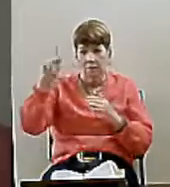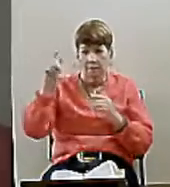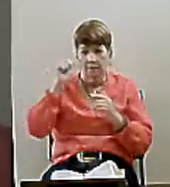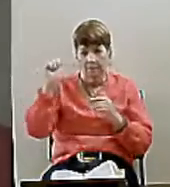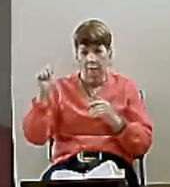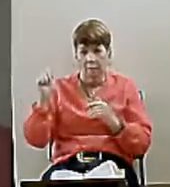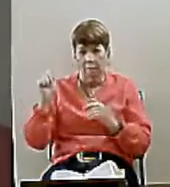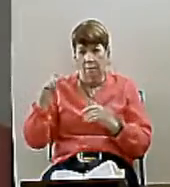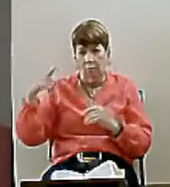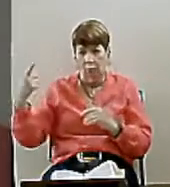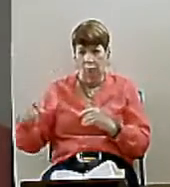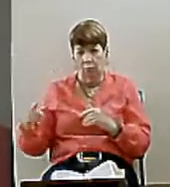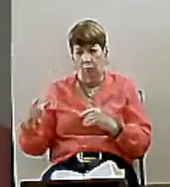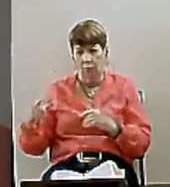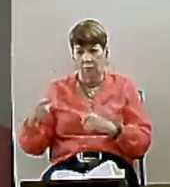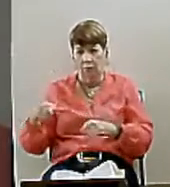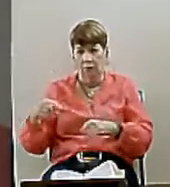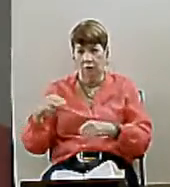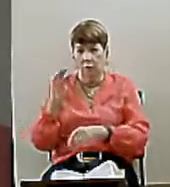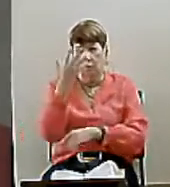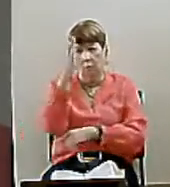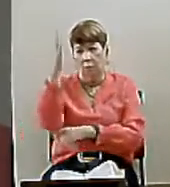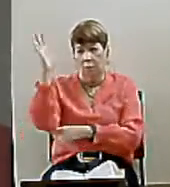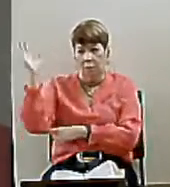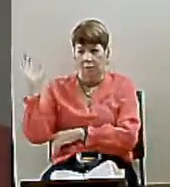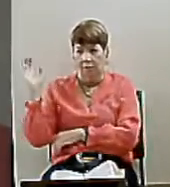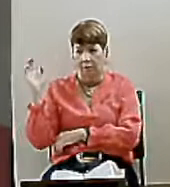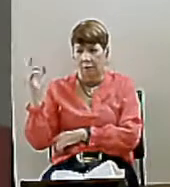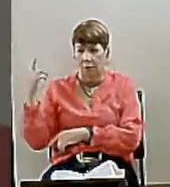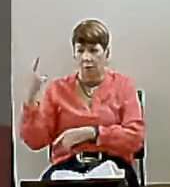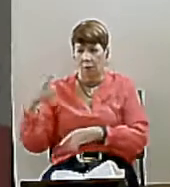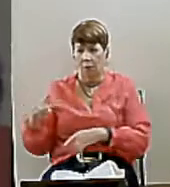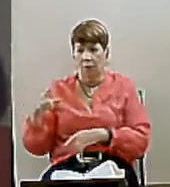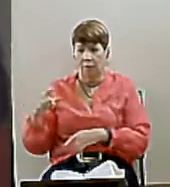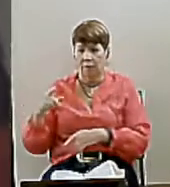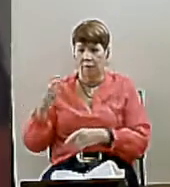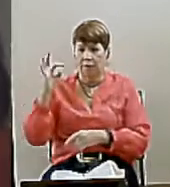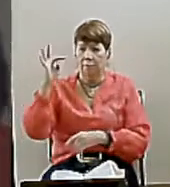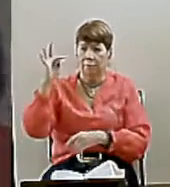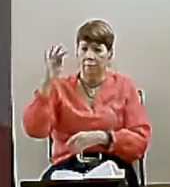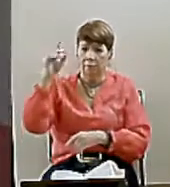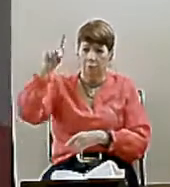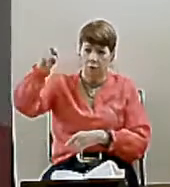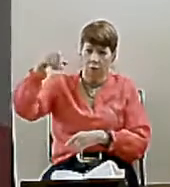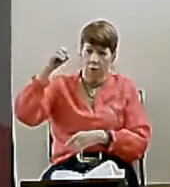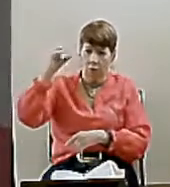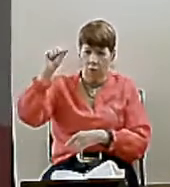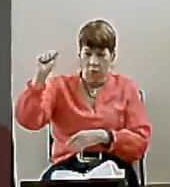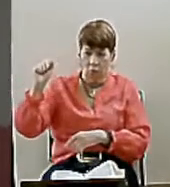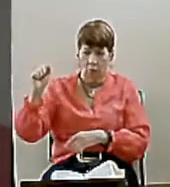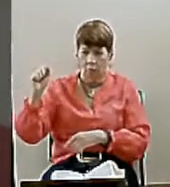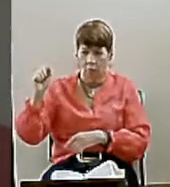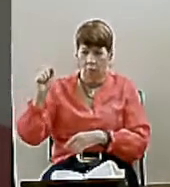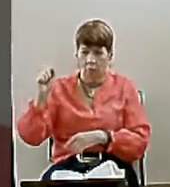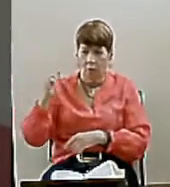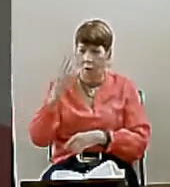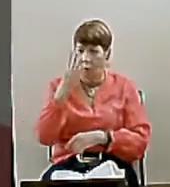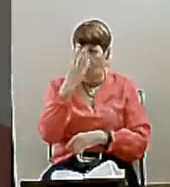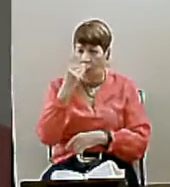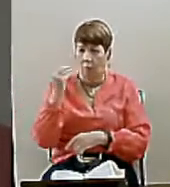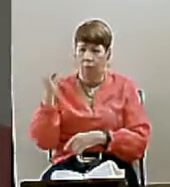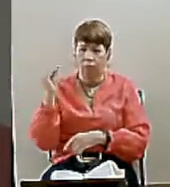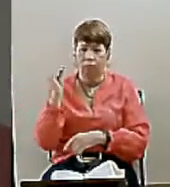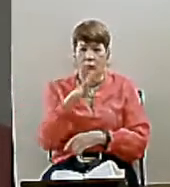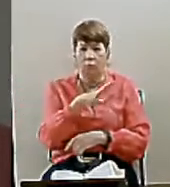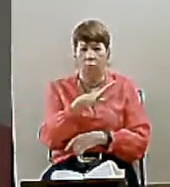de madeira e o último fez de tijolos o lobo soprou a casa de palha e o Porquinho ficou a